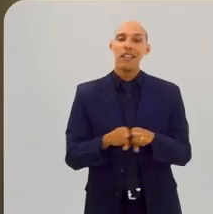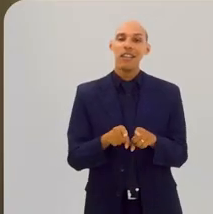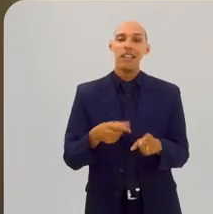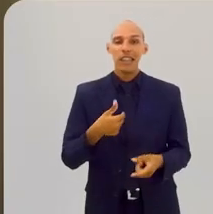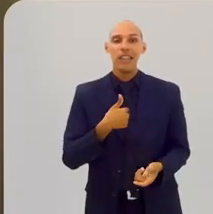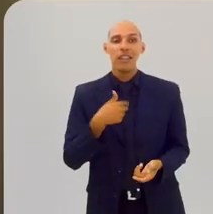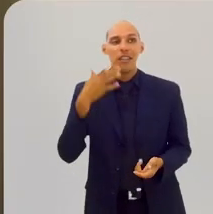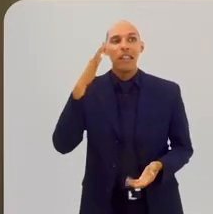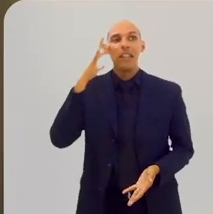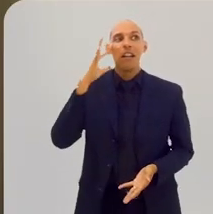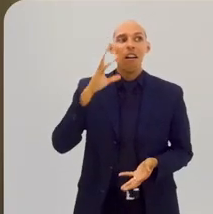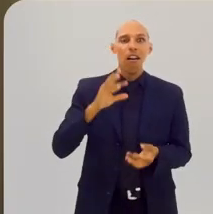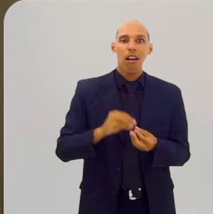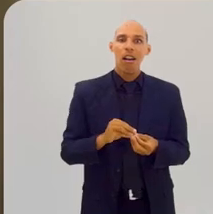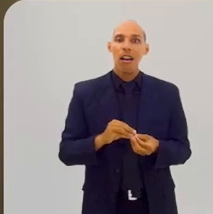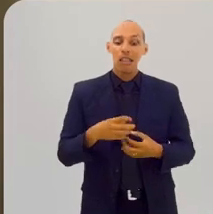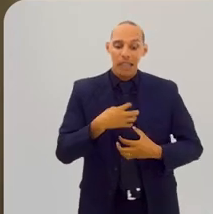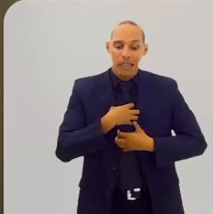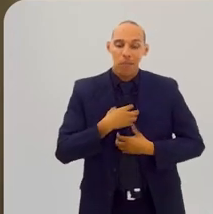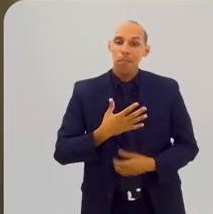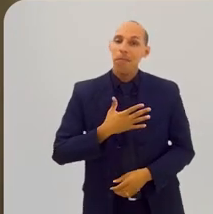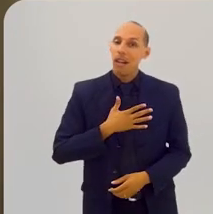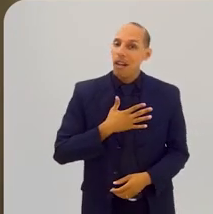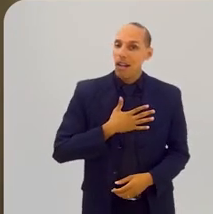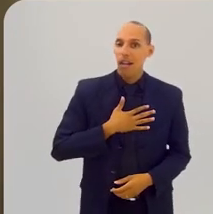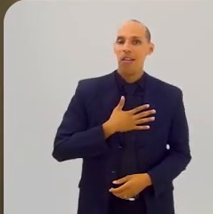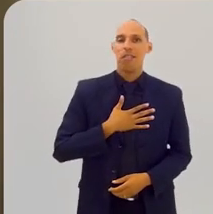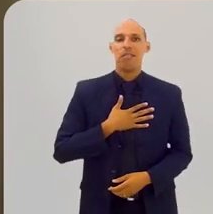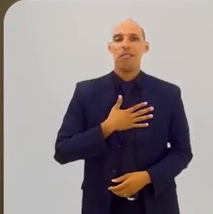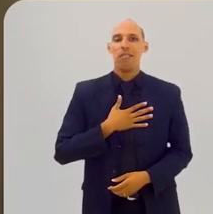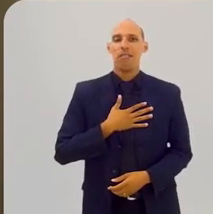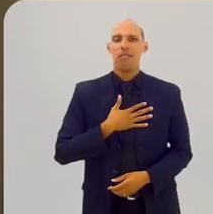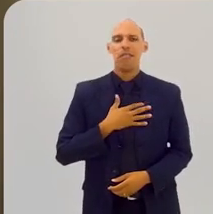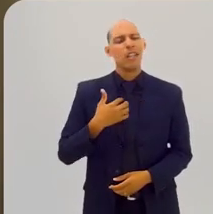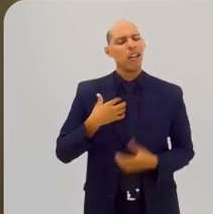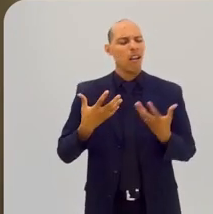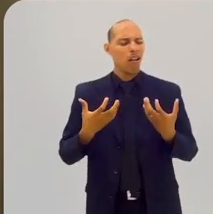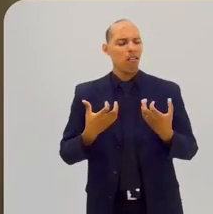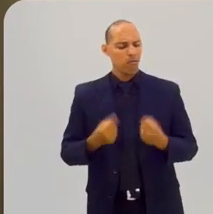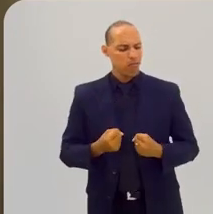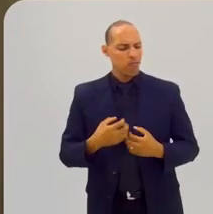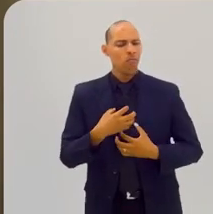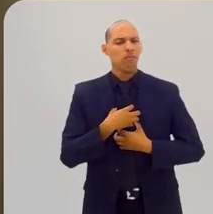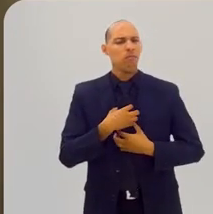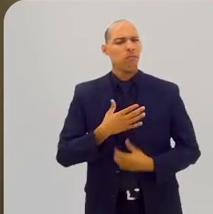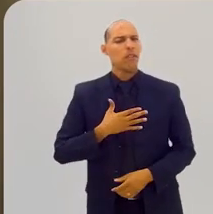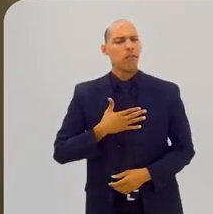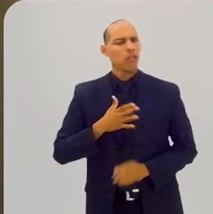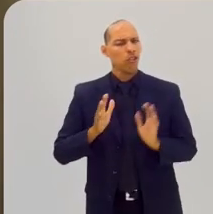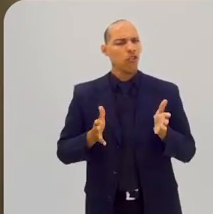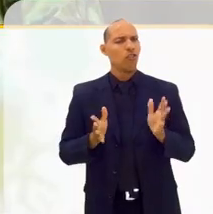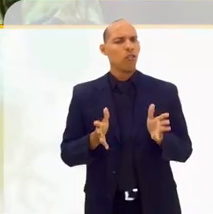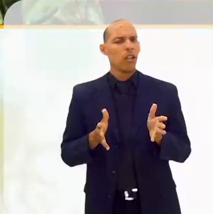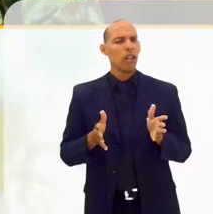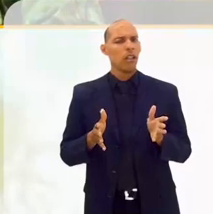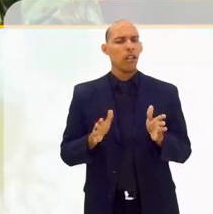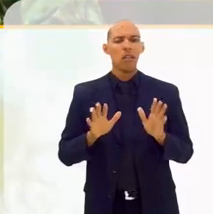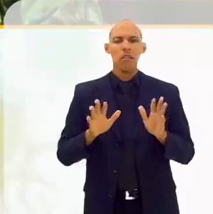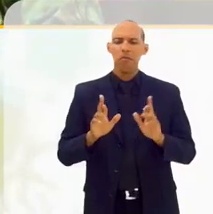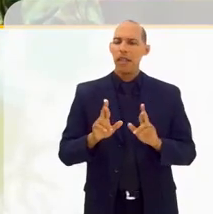mas ao mesmo tempo eu comecei a entender os meus sentimentos não que eu não me aceitasse não era isso